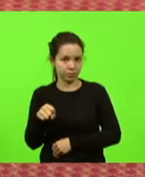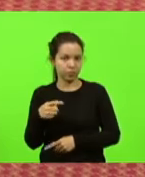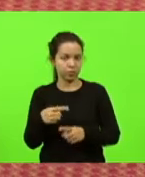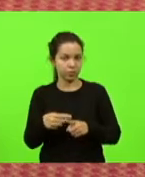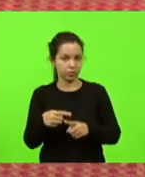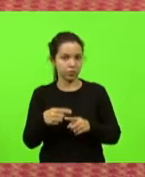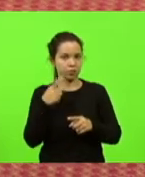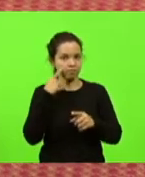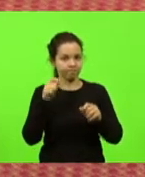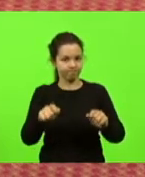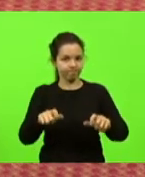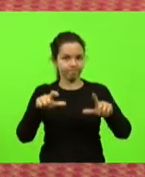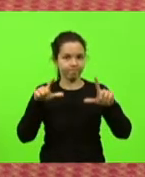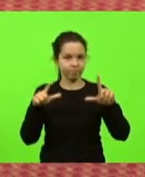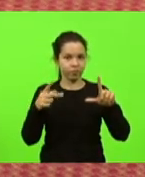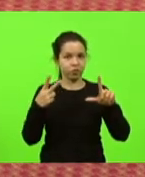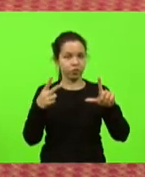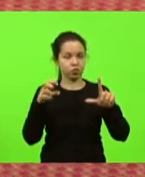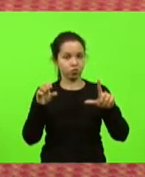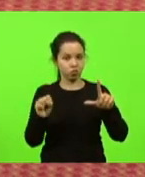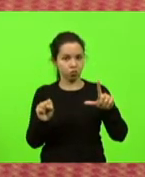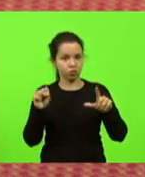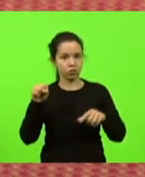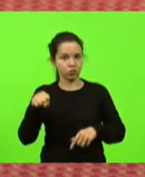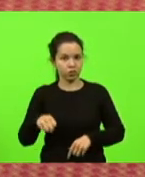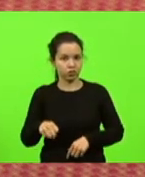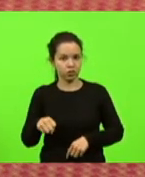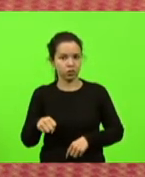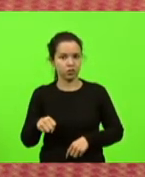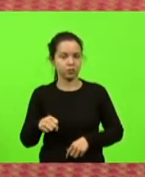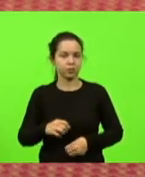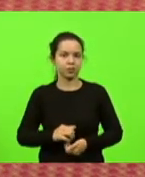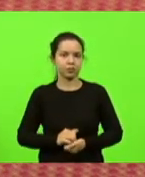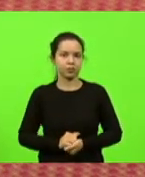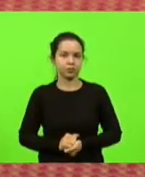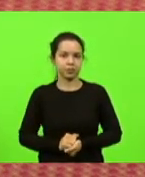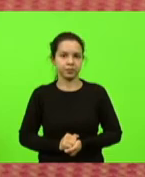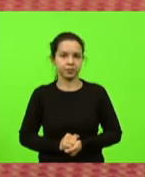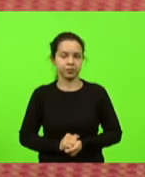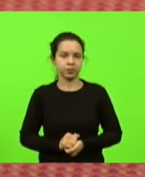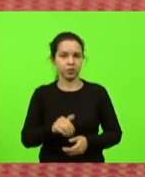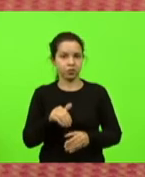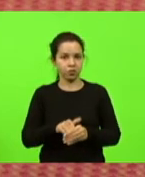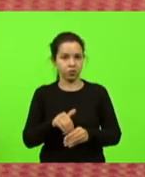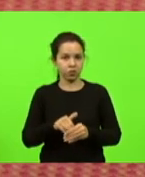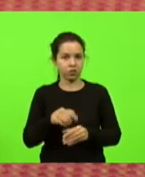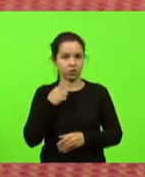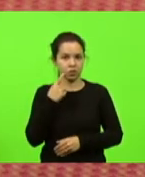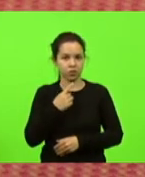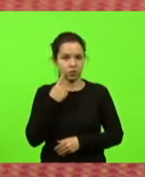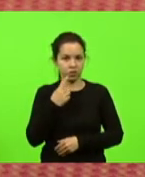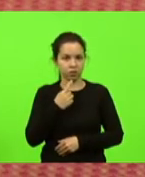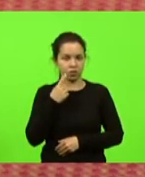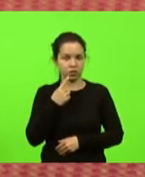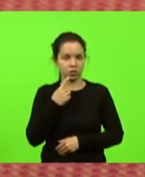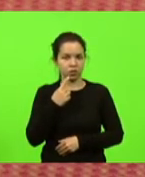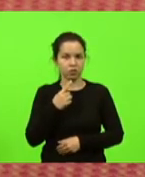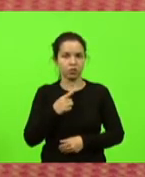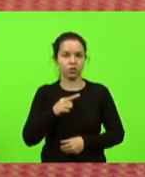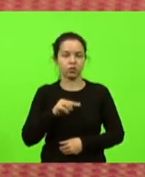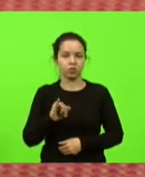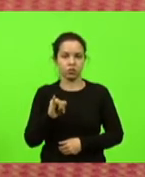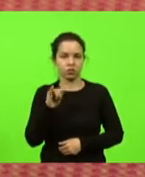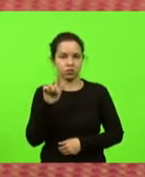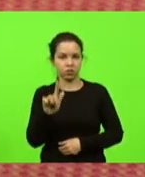painel, deu 28 votos sim, 2 presentes. E aí votou o deputado Marcelo Sopel, deputado Júlio Garcia, deputado